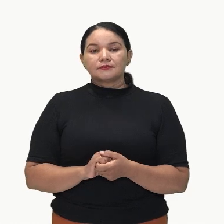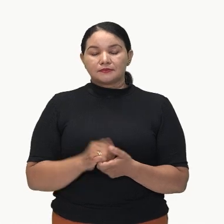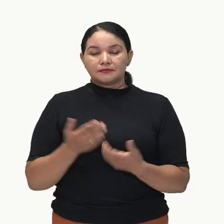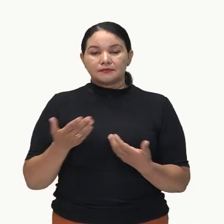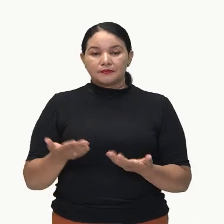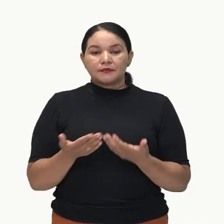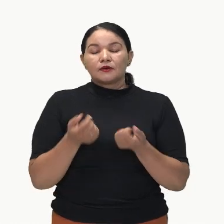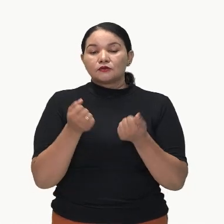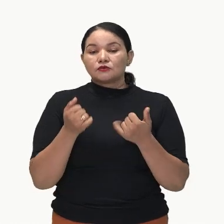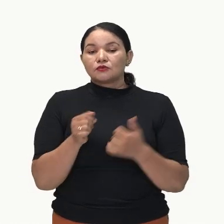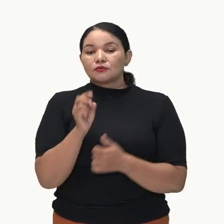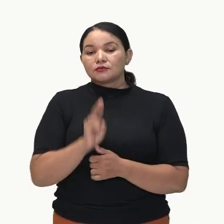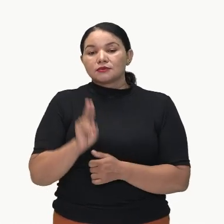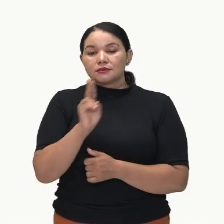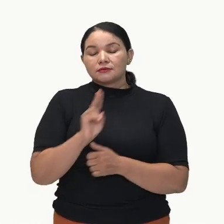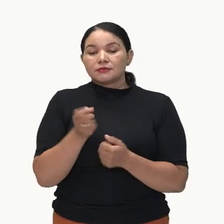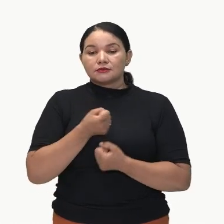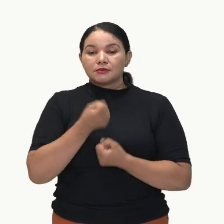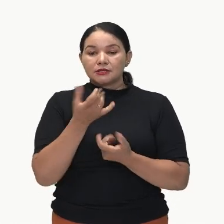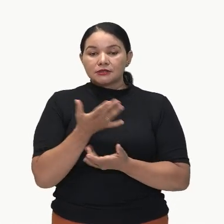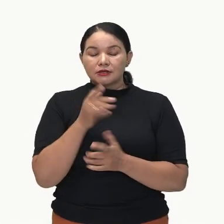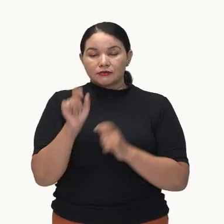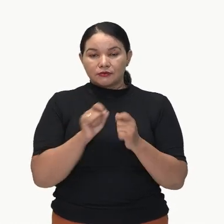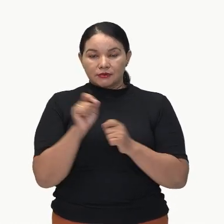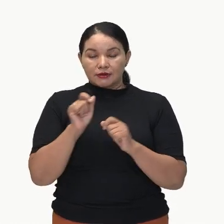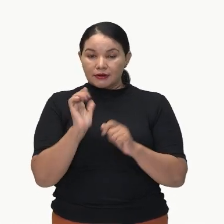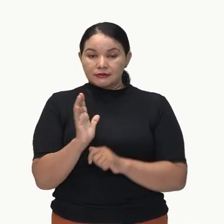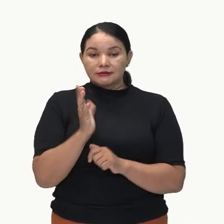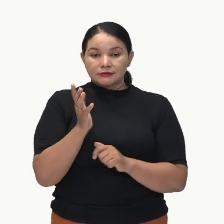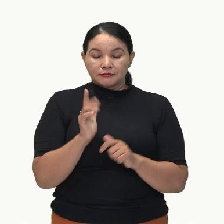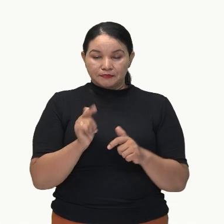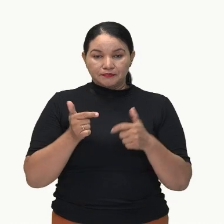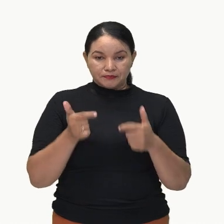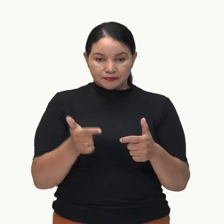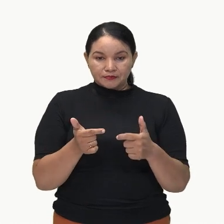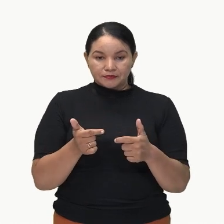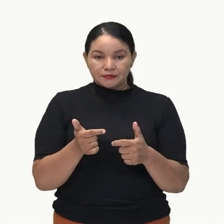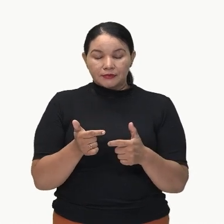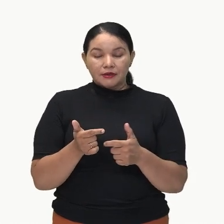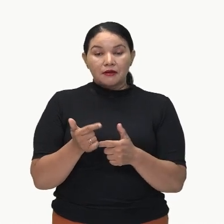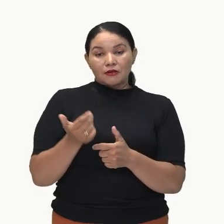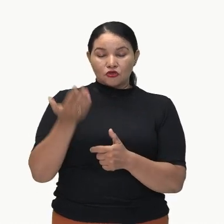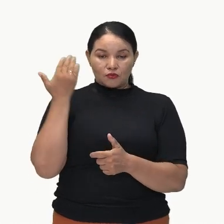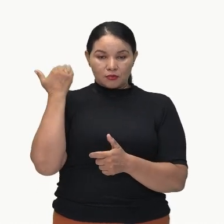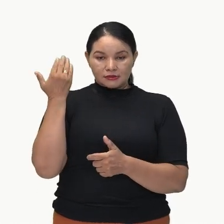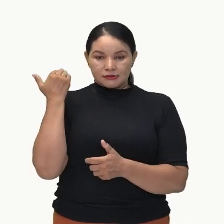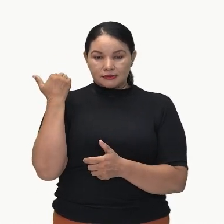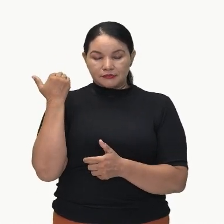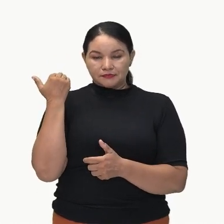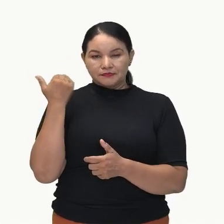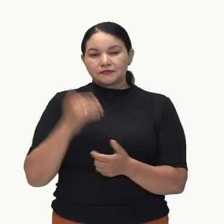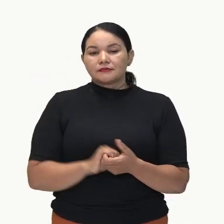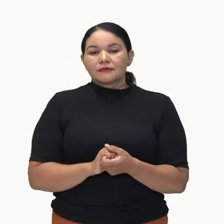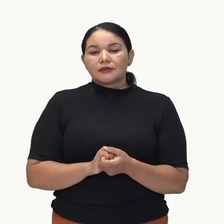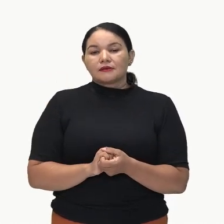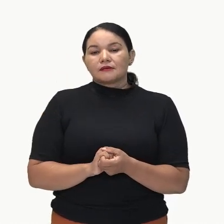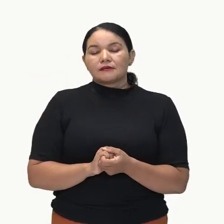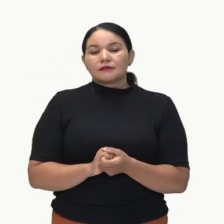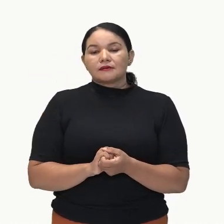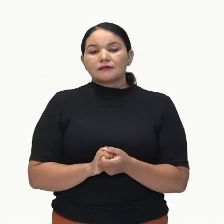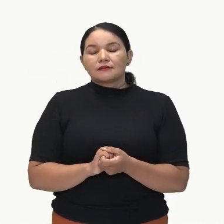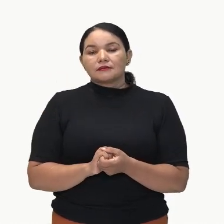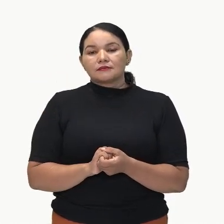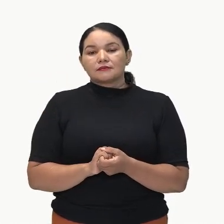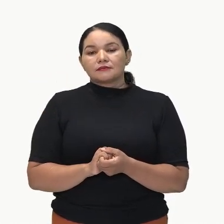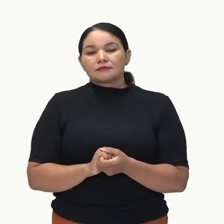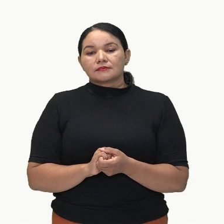se utiliza para expressar acciones passadas. Se utiliza